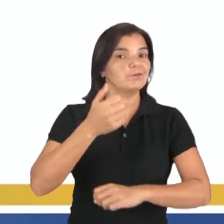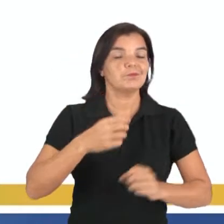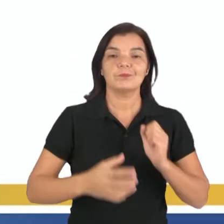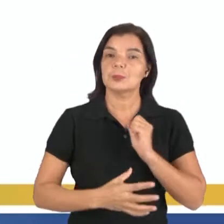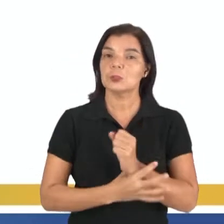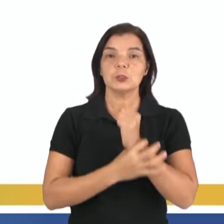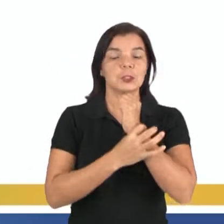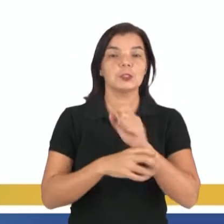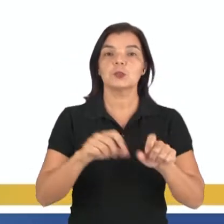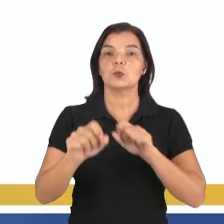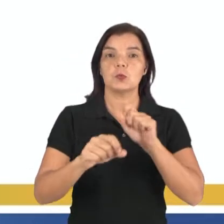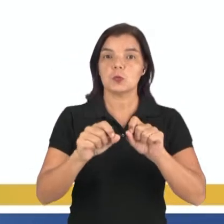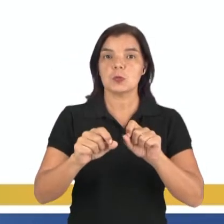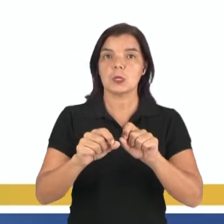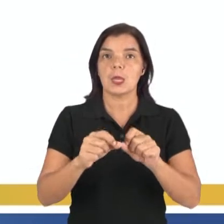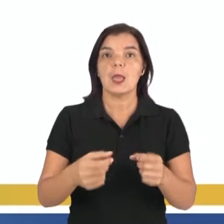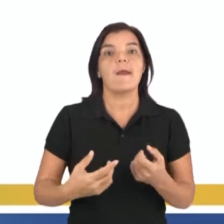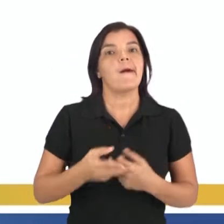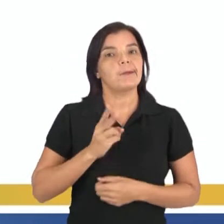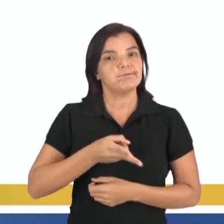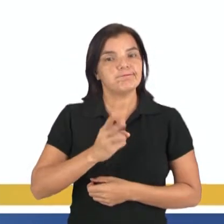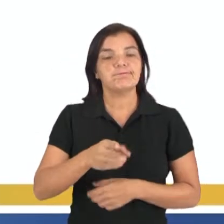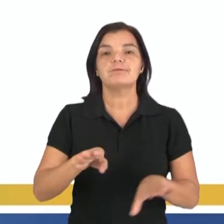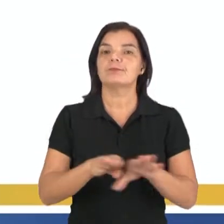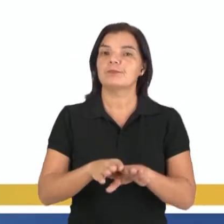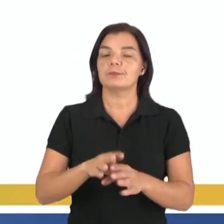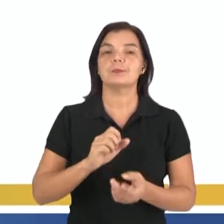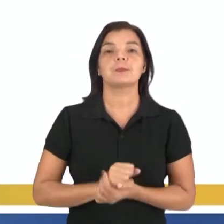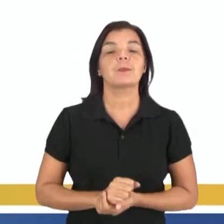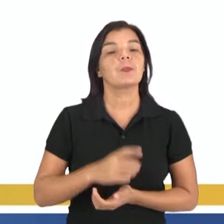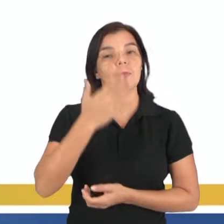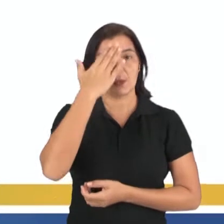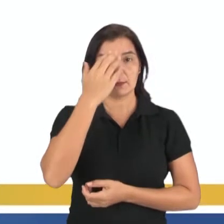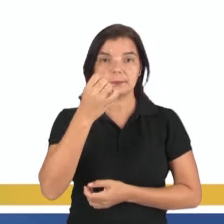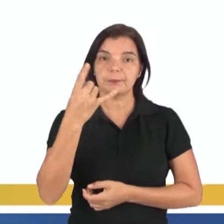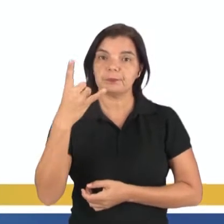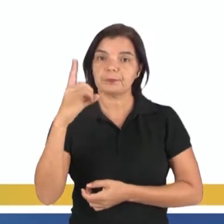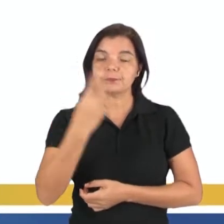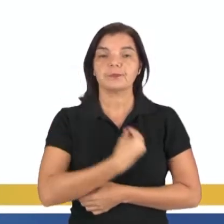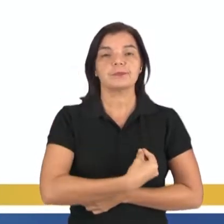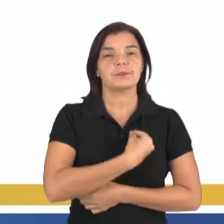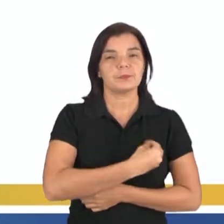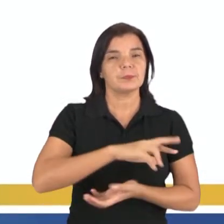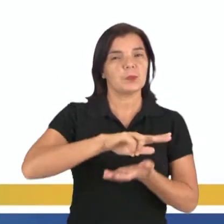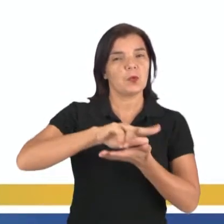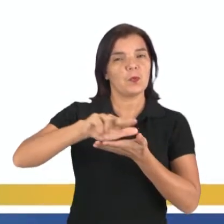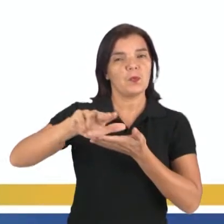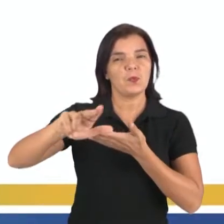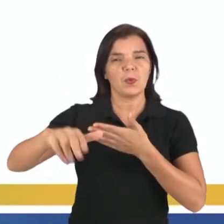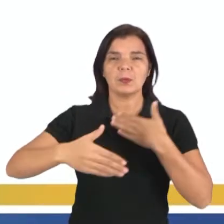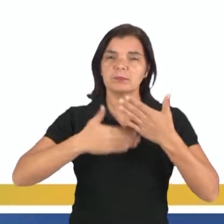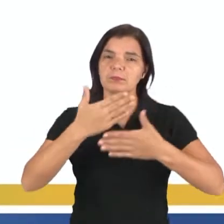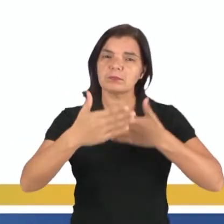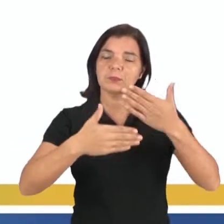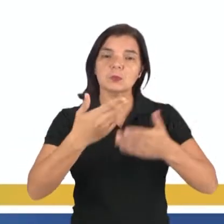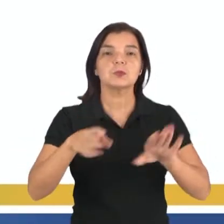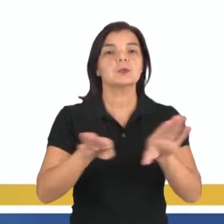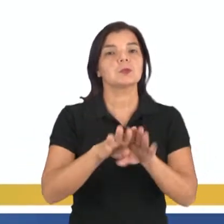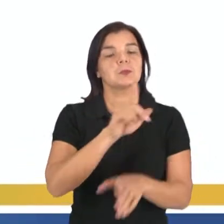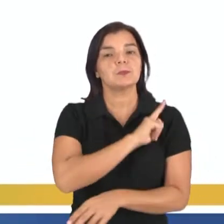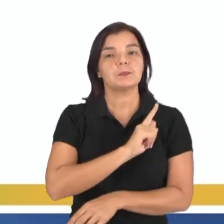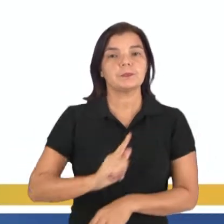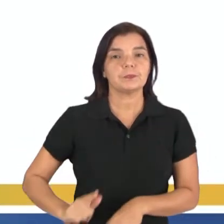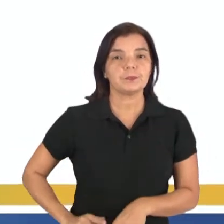a estabilidade logo de cara, A gente já sabe que a Bolívia vai vivenciar inúmeros processos, inúmeros